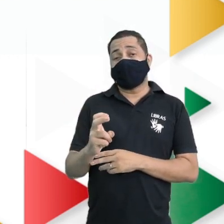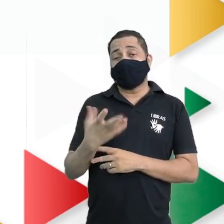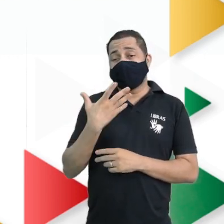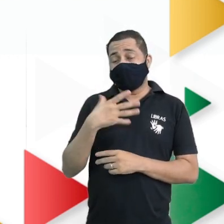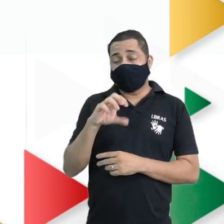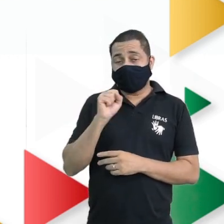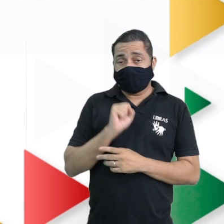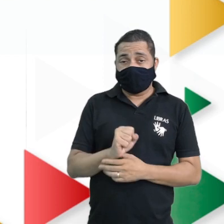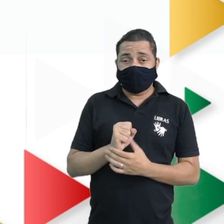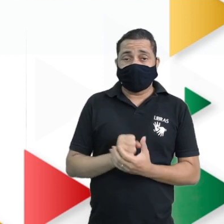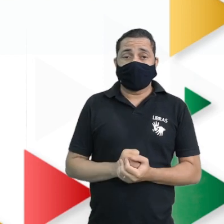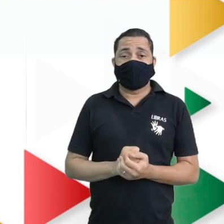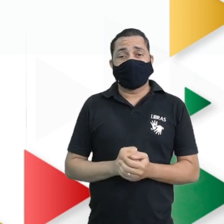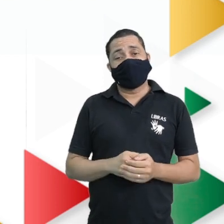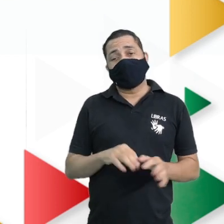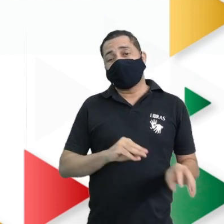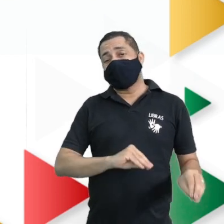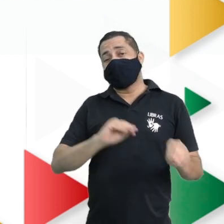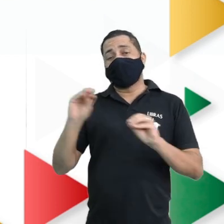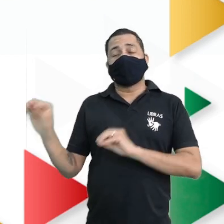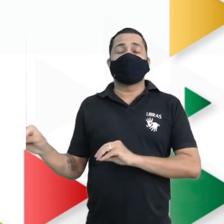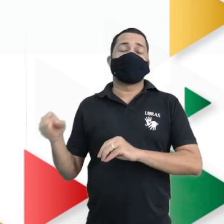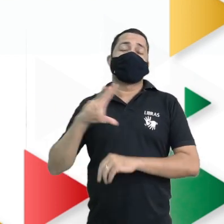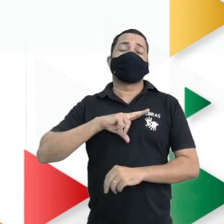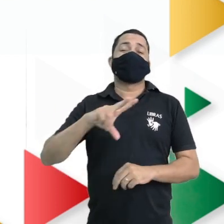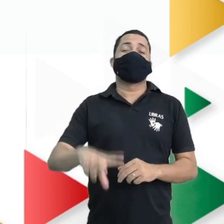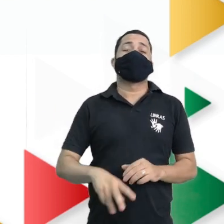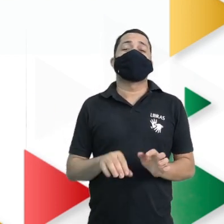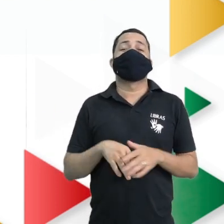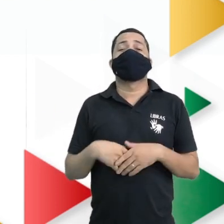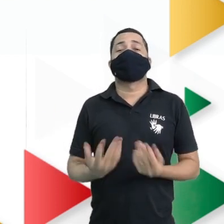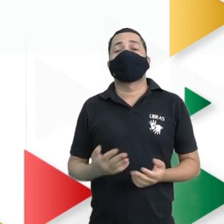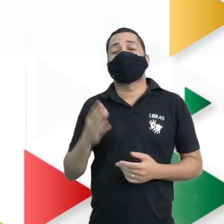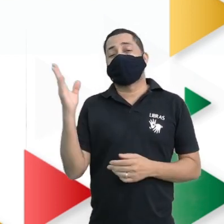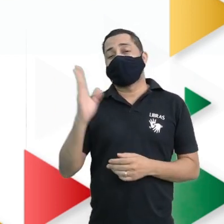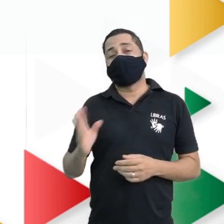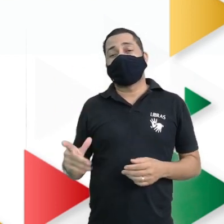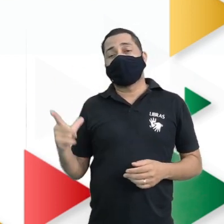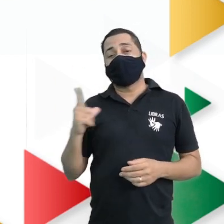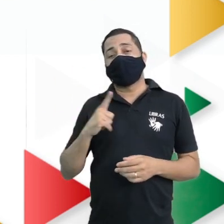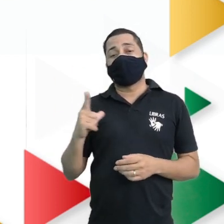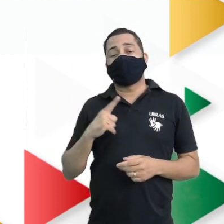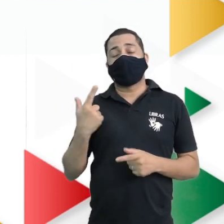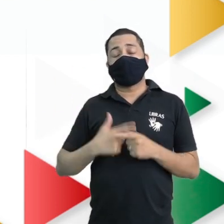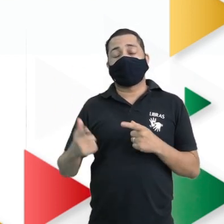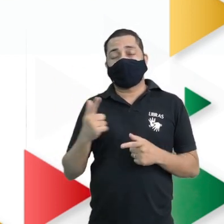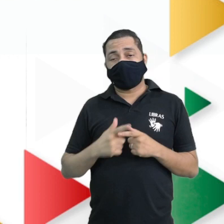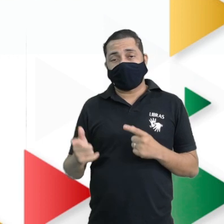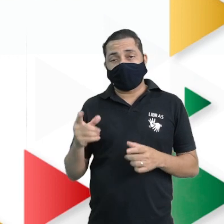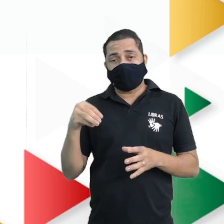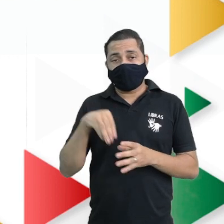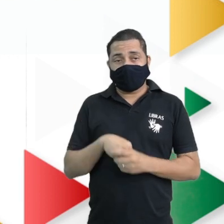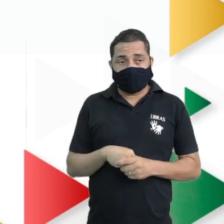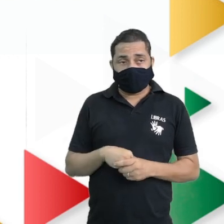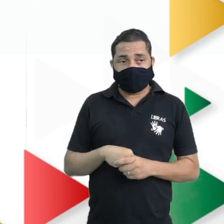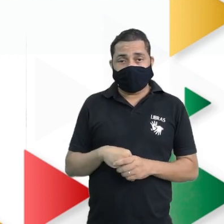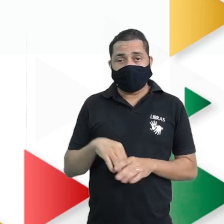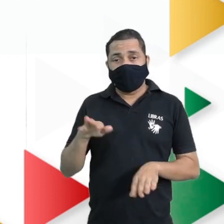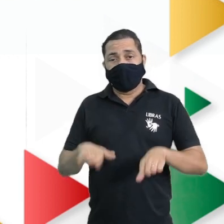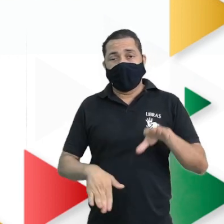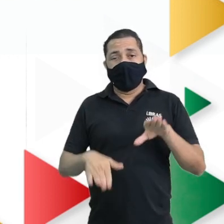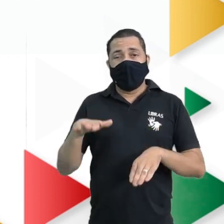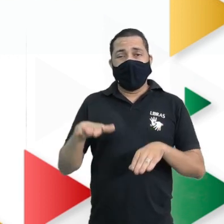pai foi para Portugal, né? Neste momento, o Brasil enfrentava conflitos internos devido à